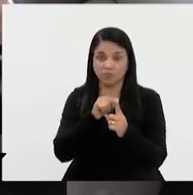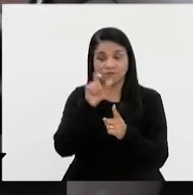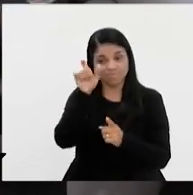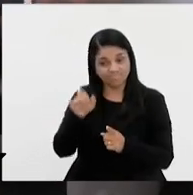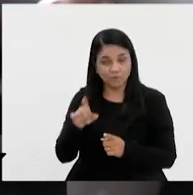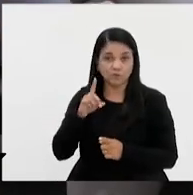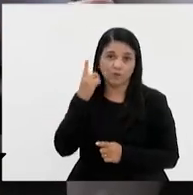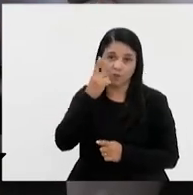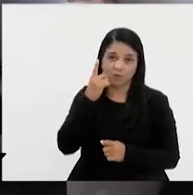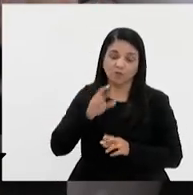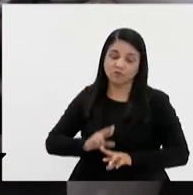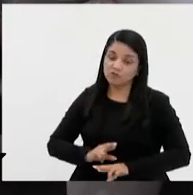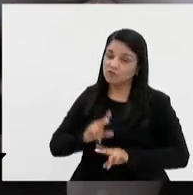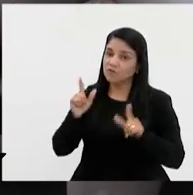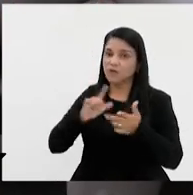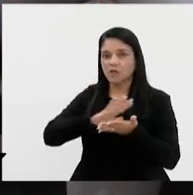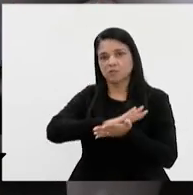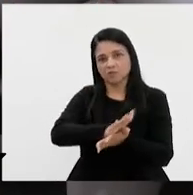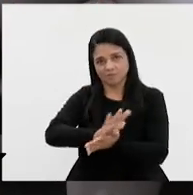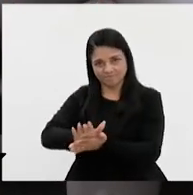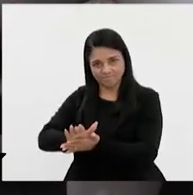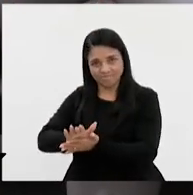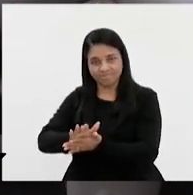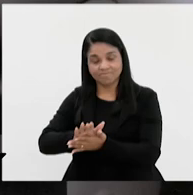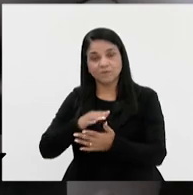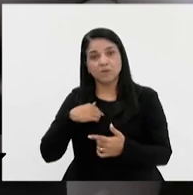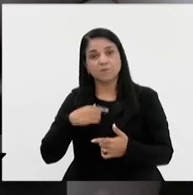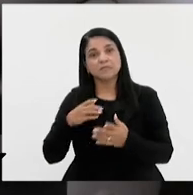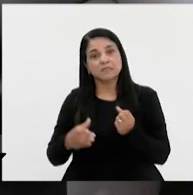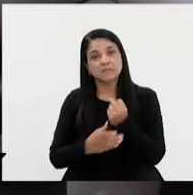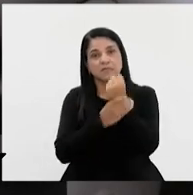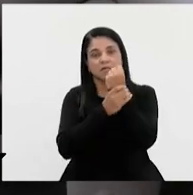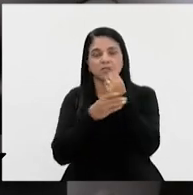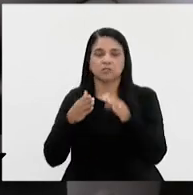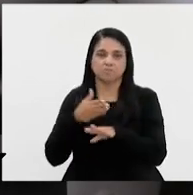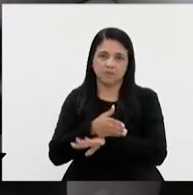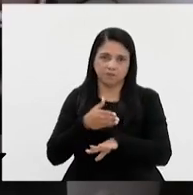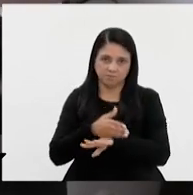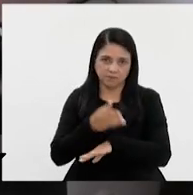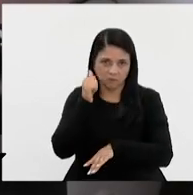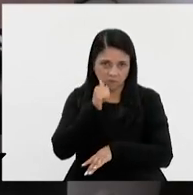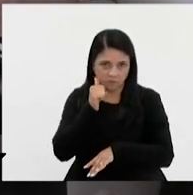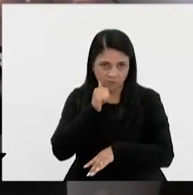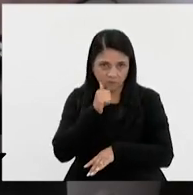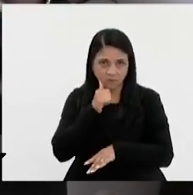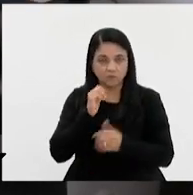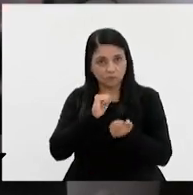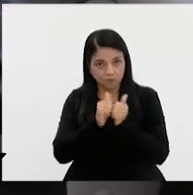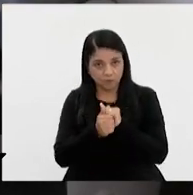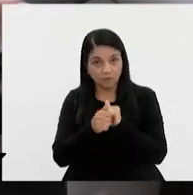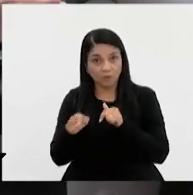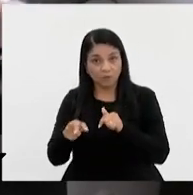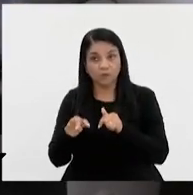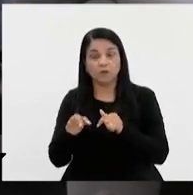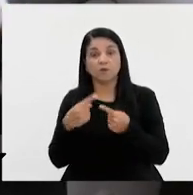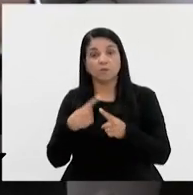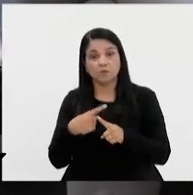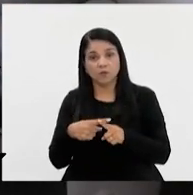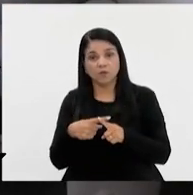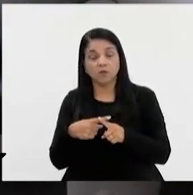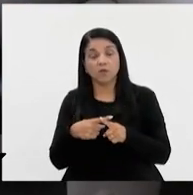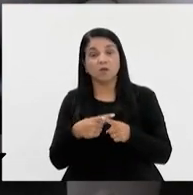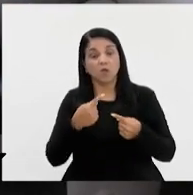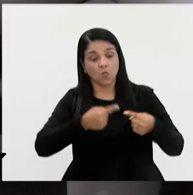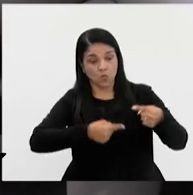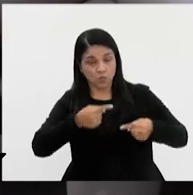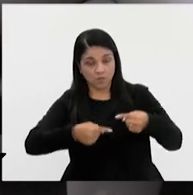discriminatória, possa ser uma intenção de garantir a participação das mulheres no esporte. Por que eu estou falando isso? Porque eu gosto de fazer o debate